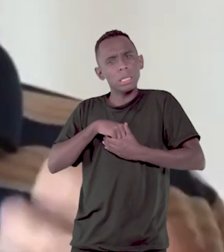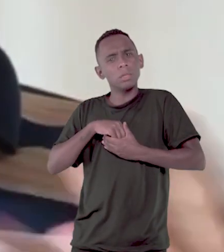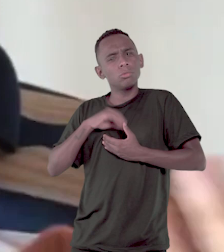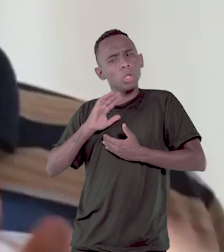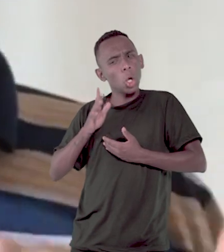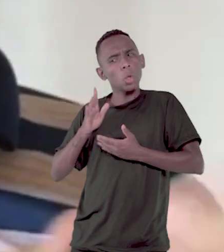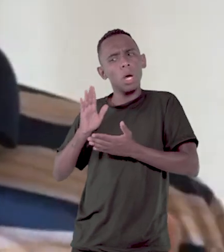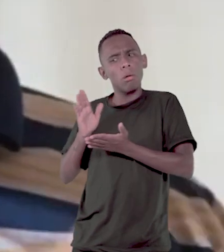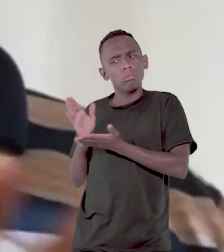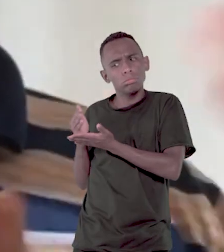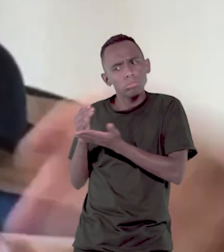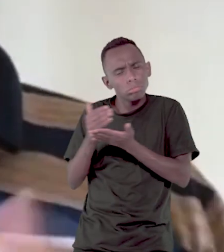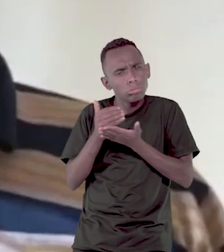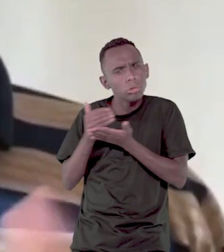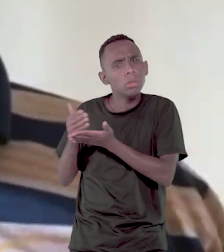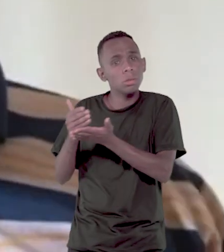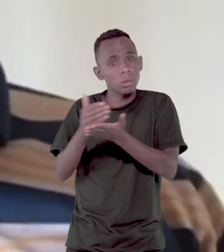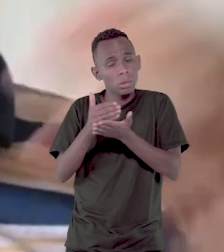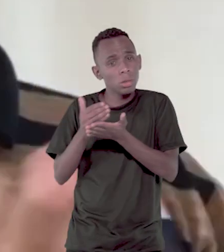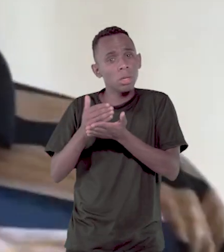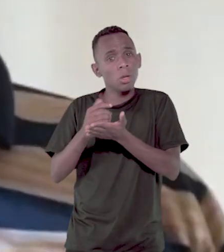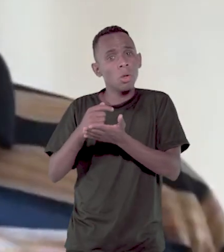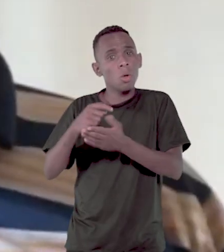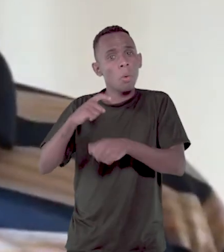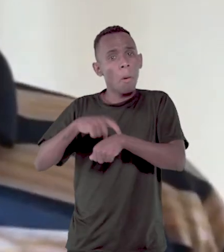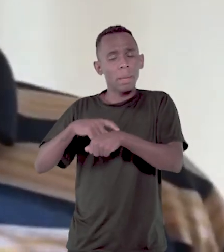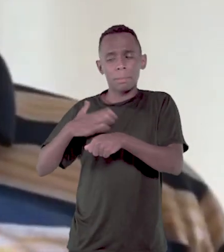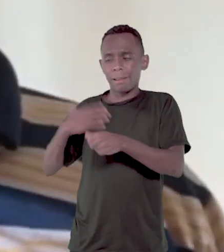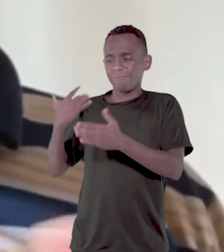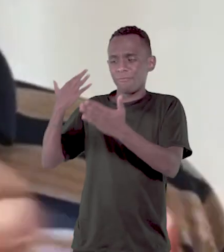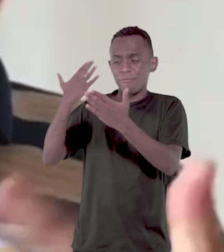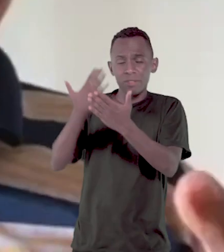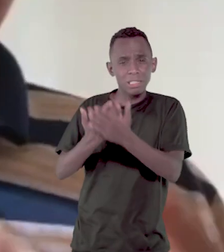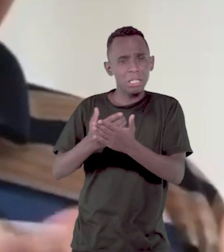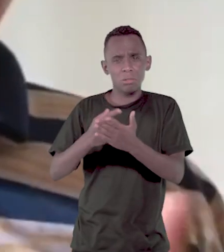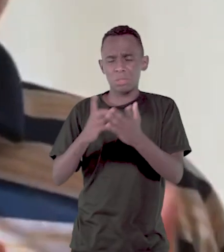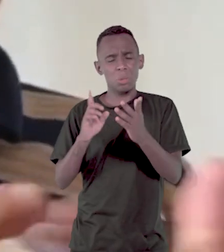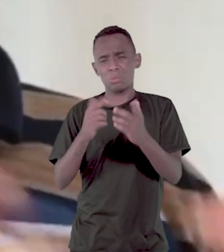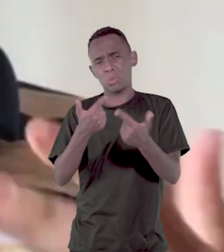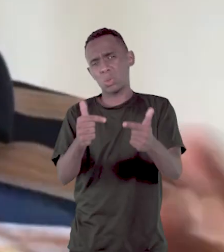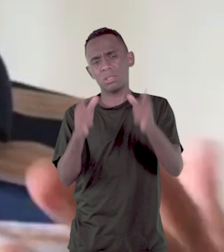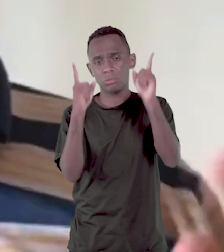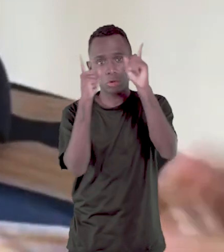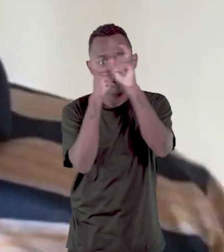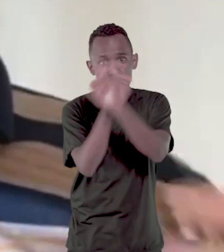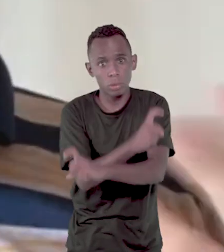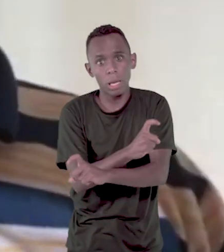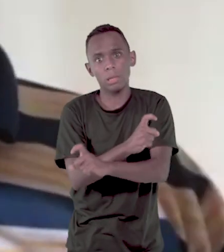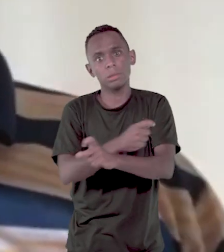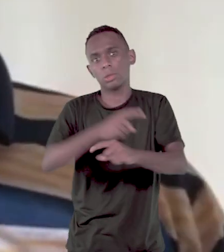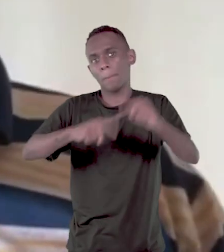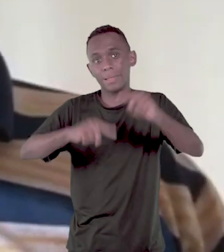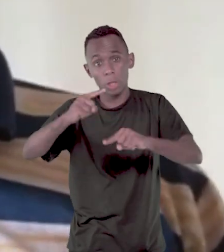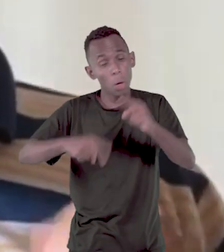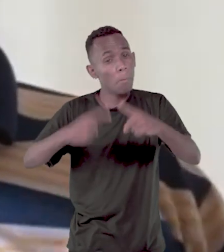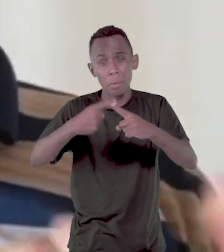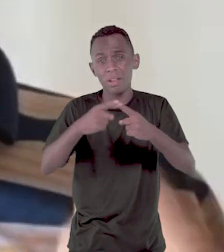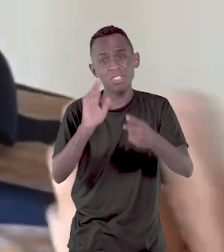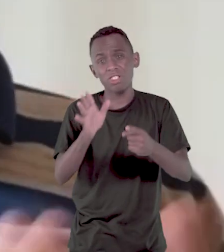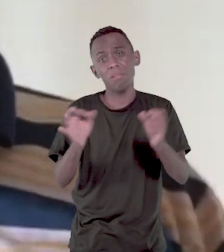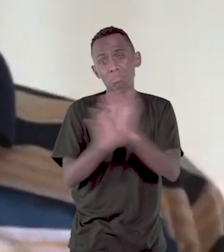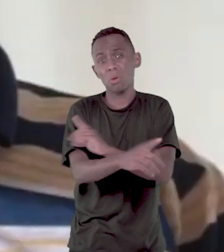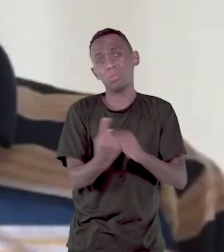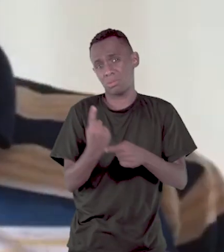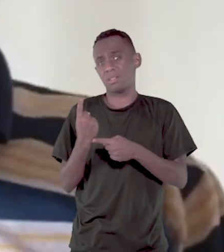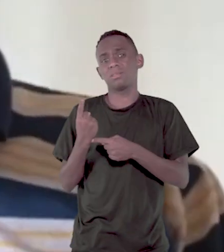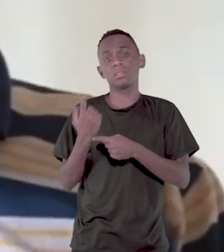comigo, coisas que eu vinha recolhendo ao longo da minha vida. Então, eu não tive muita dificuldade com o material, porque eu já